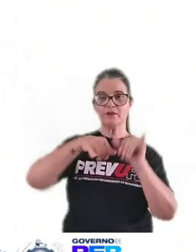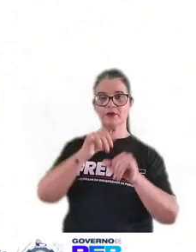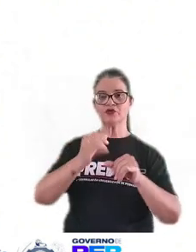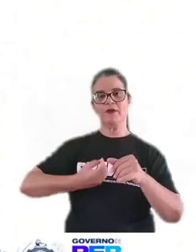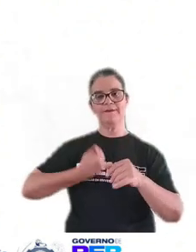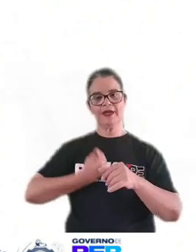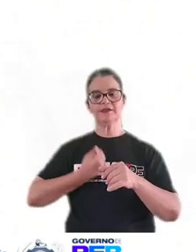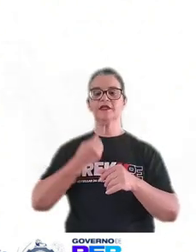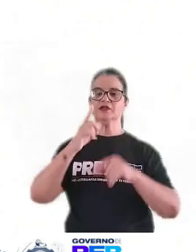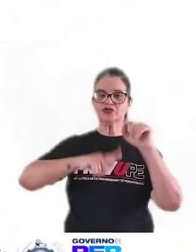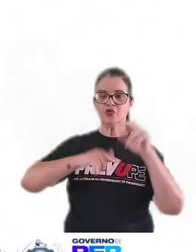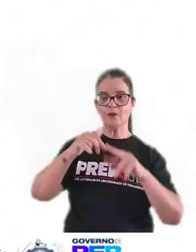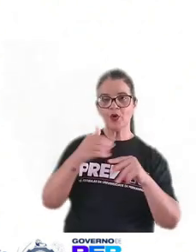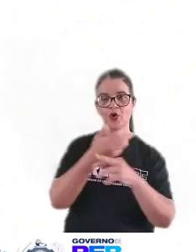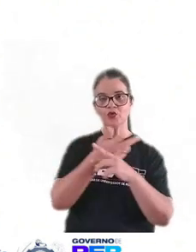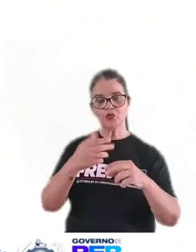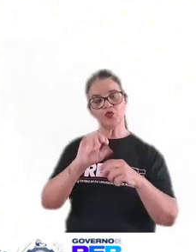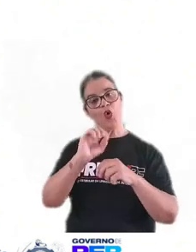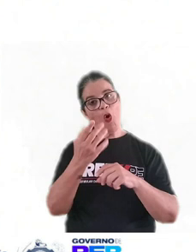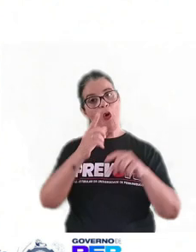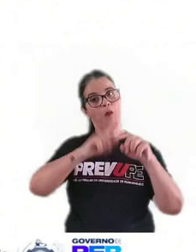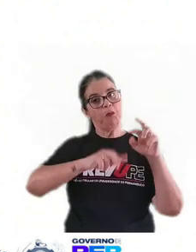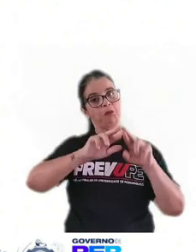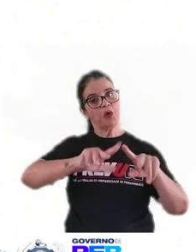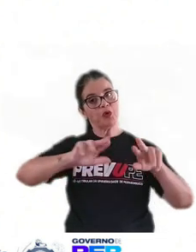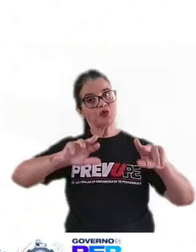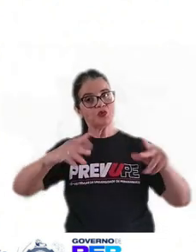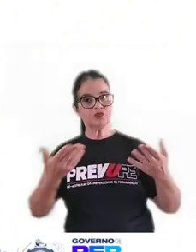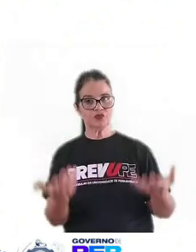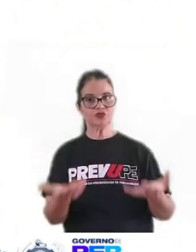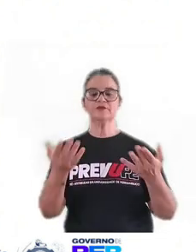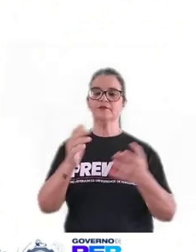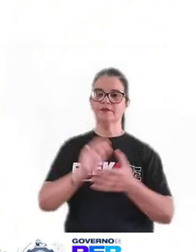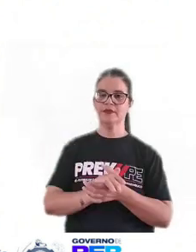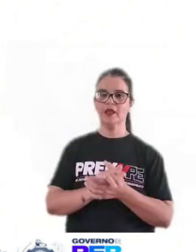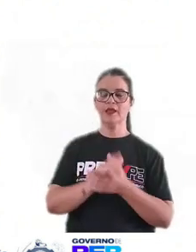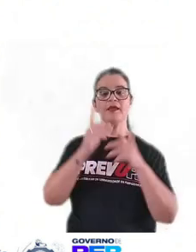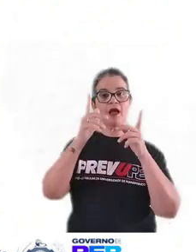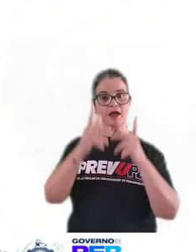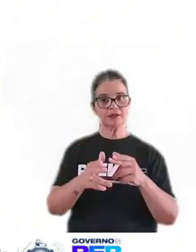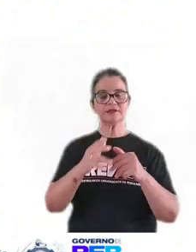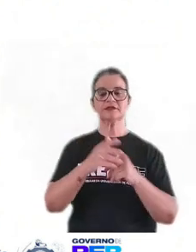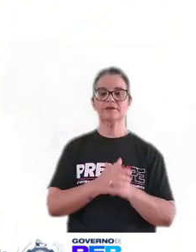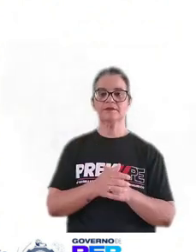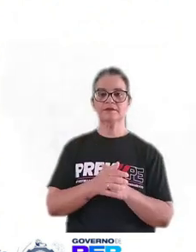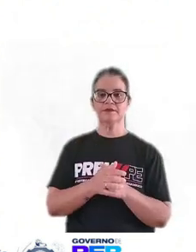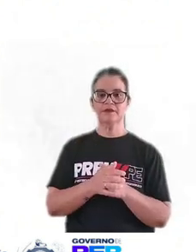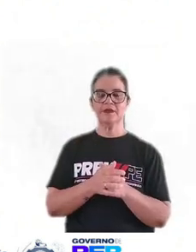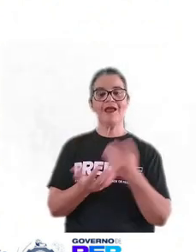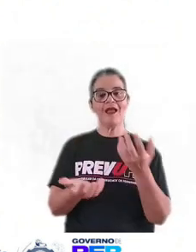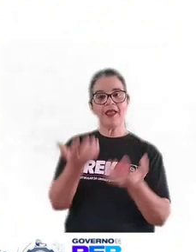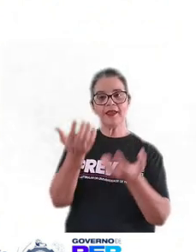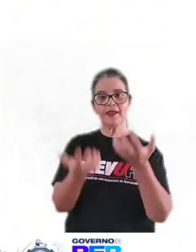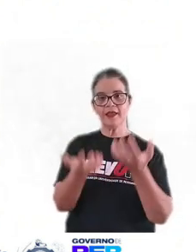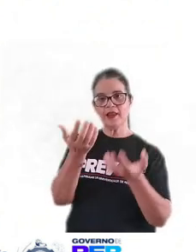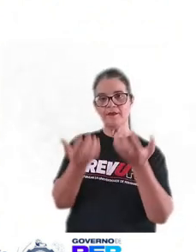químicos que estão presentes no produto ou nos produtos no caso e assim